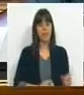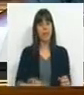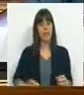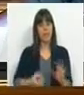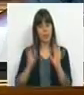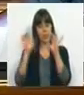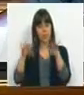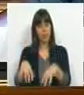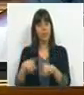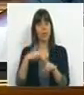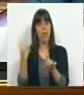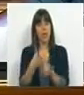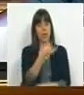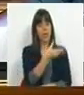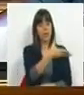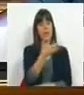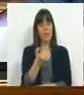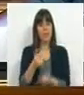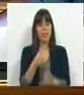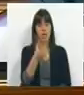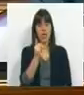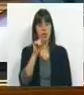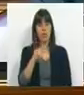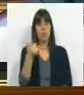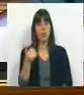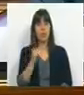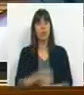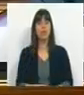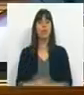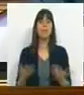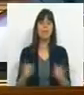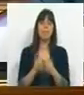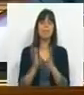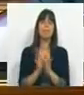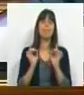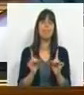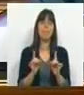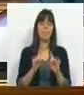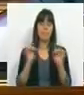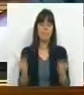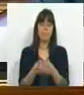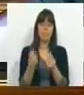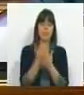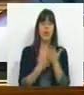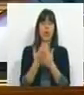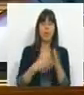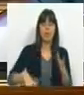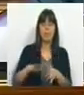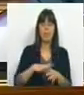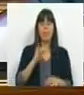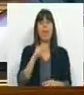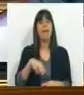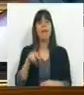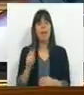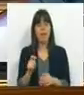desemprego no final de 2015 foi de 12,2. Contudo, a síntese económica de conjuntura do